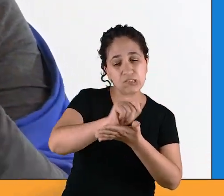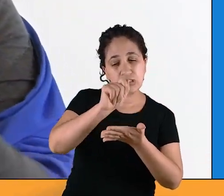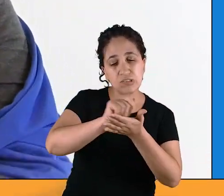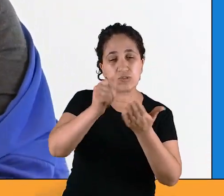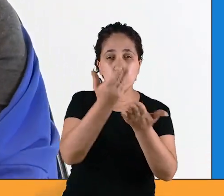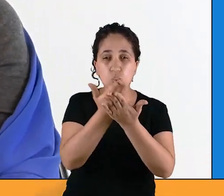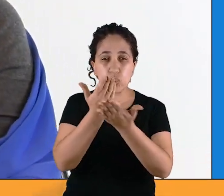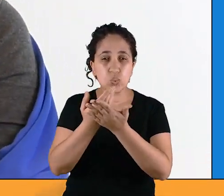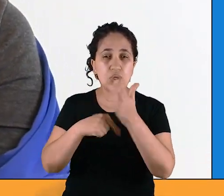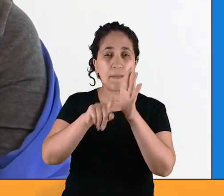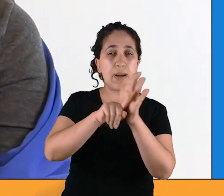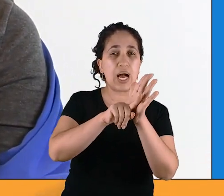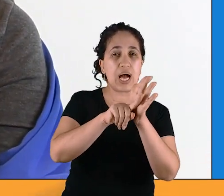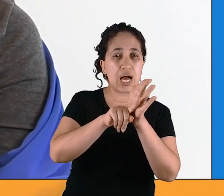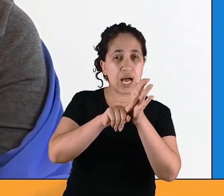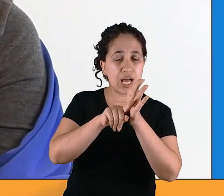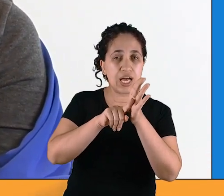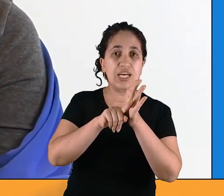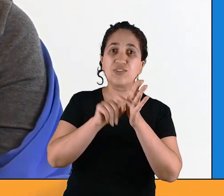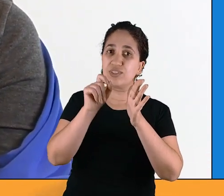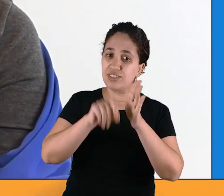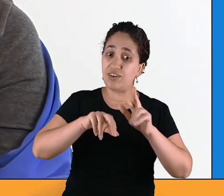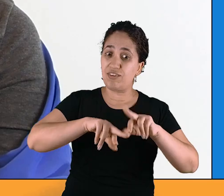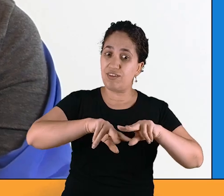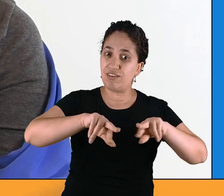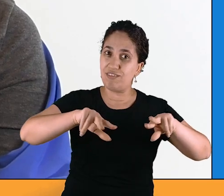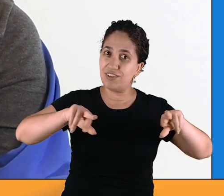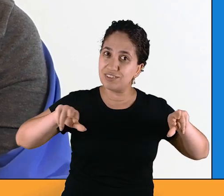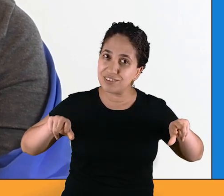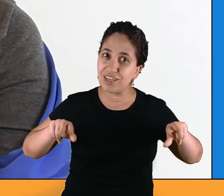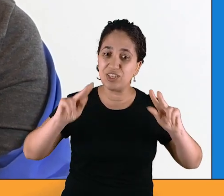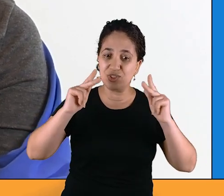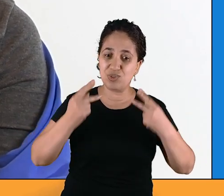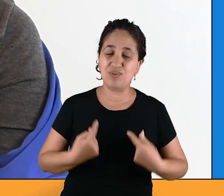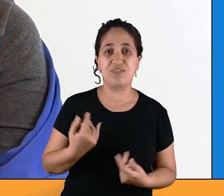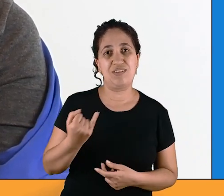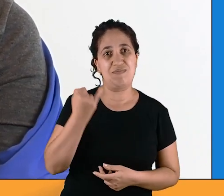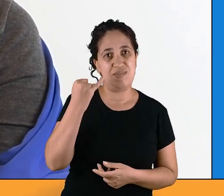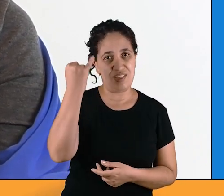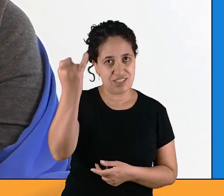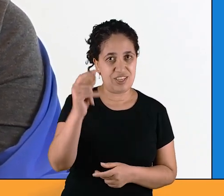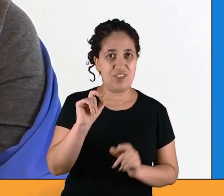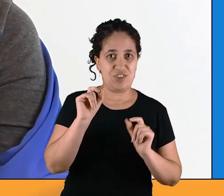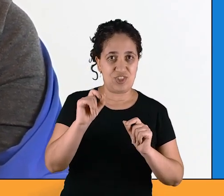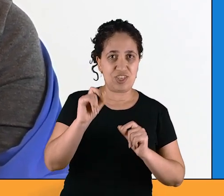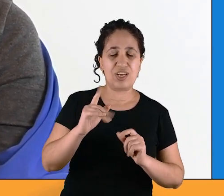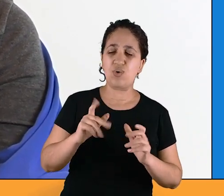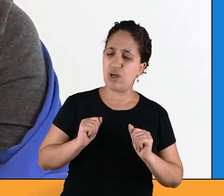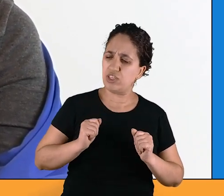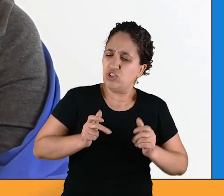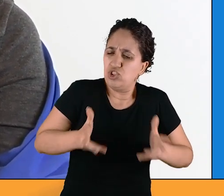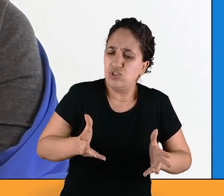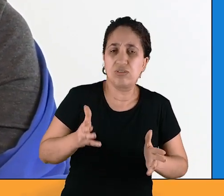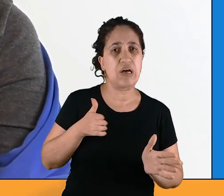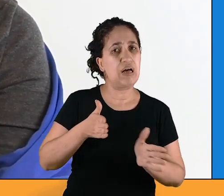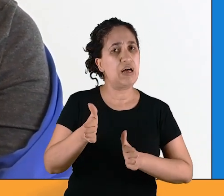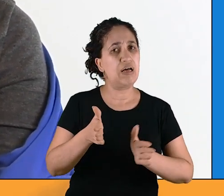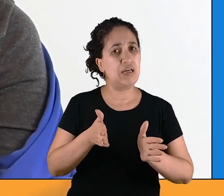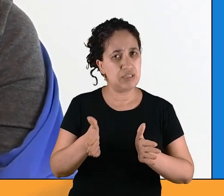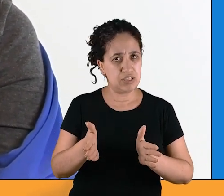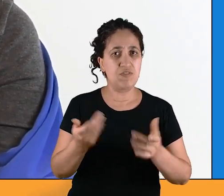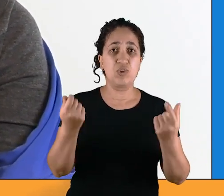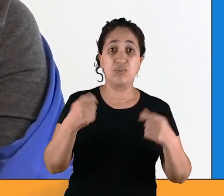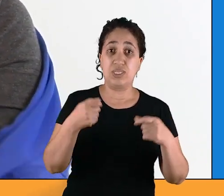escrevendo sobre, pesquisando, né? Então essa diversidade humana é muito importante. E quando a gente fala das atitudes acessíveis que a